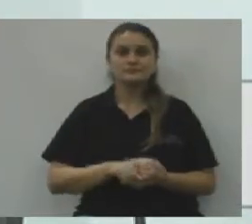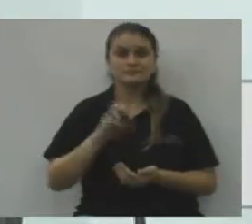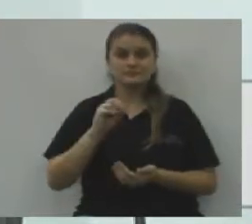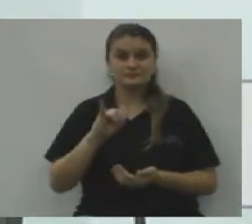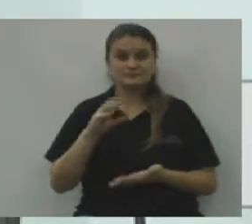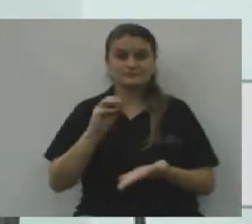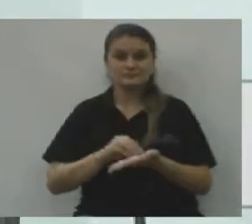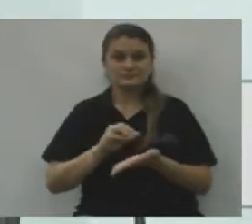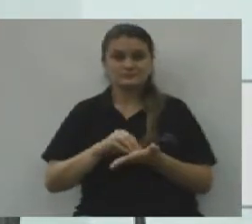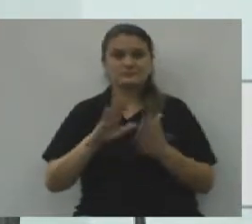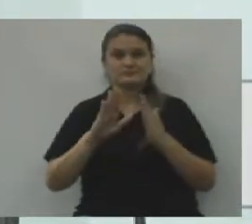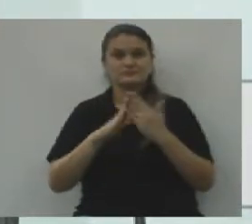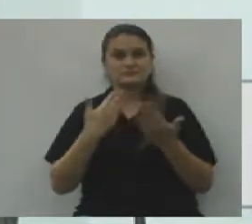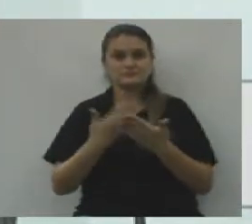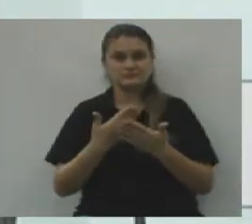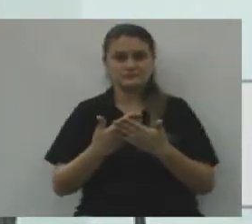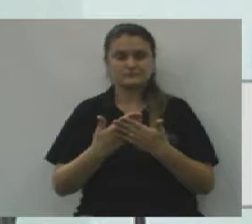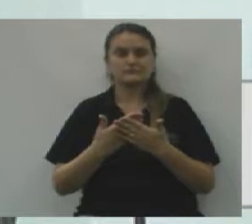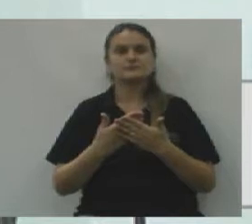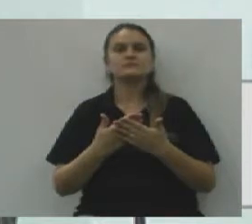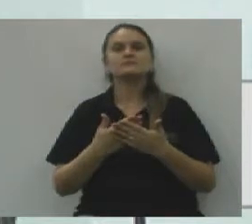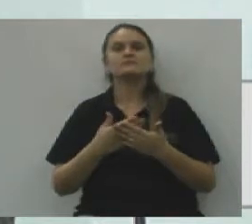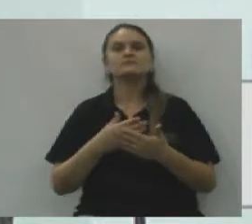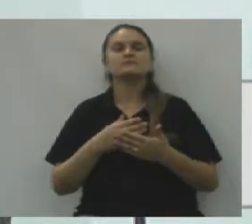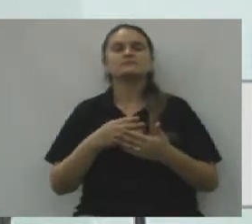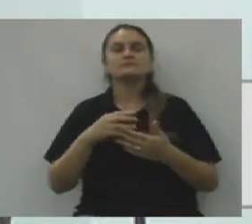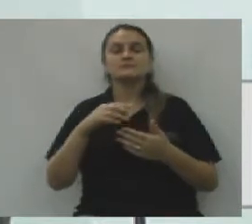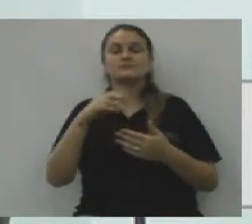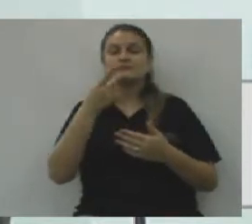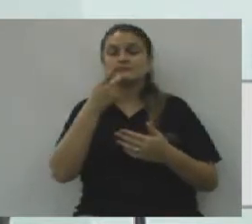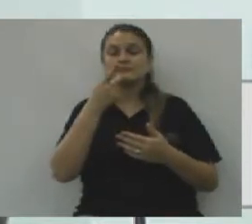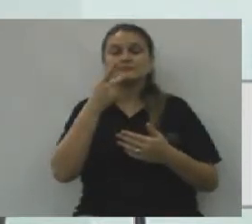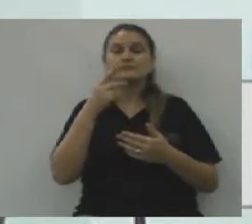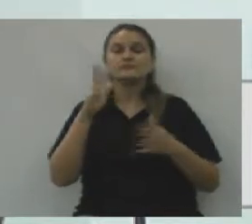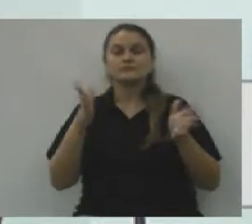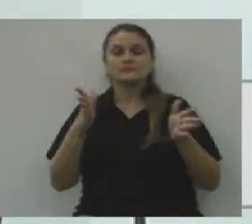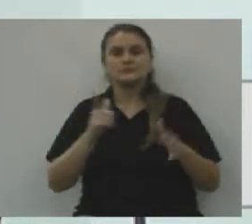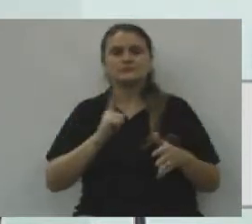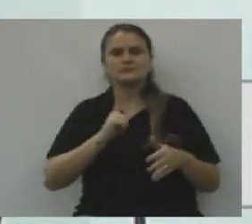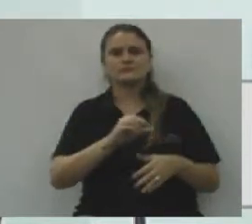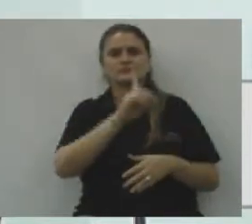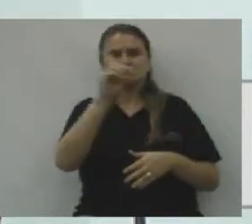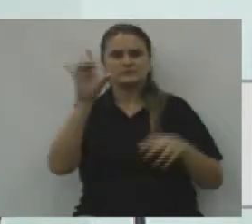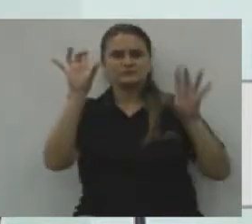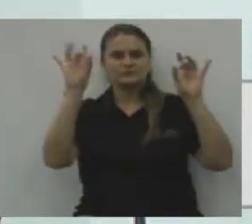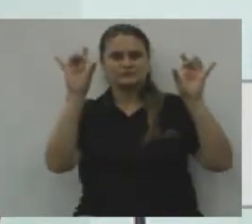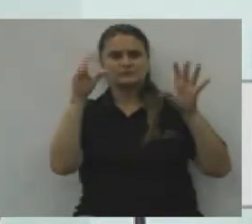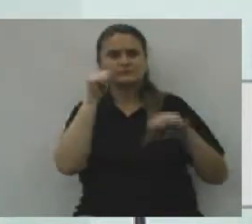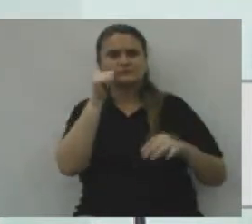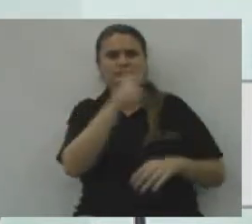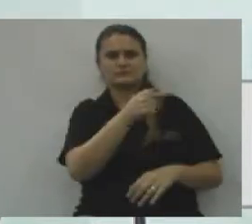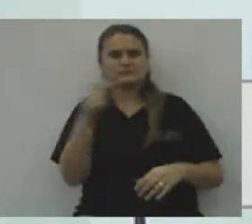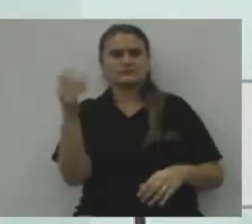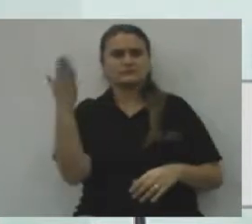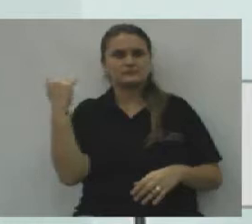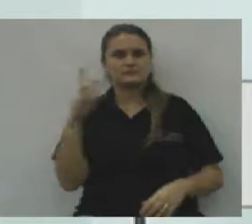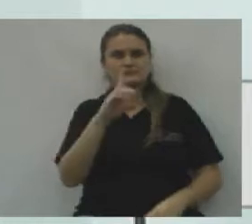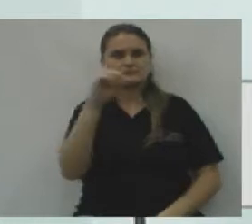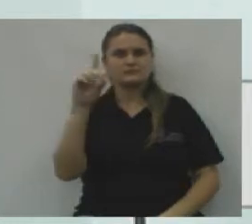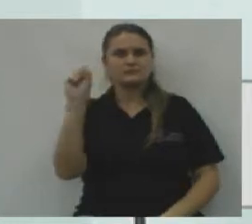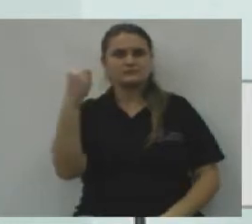da escola na vara da infância e juventude é importante destacar. Nós tivemos o Dia da Mulher, na semana passada. No caso